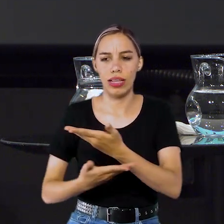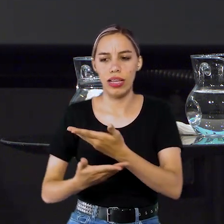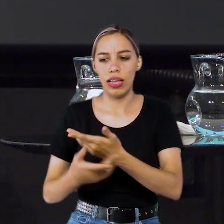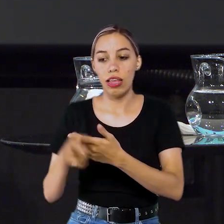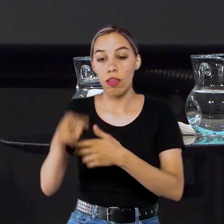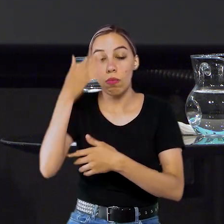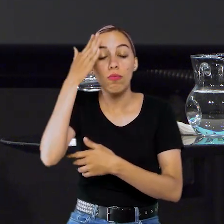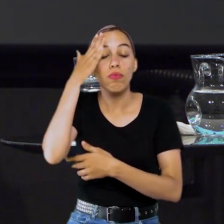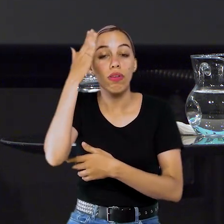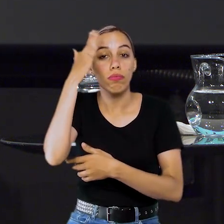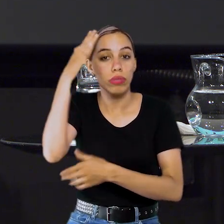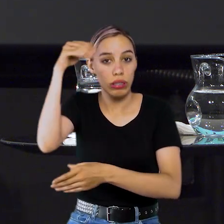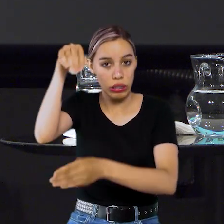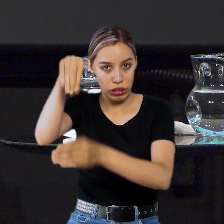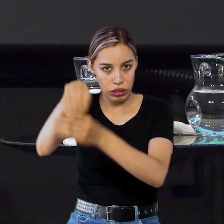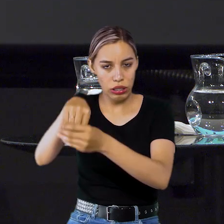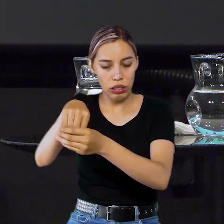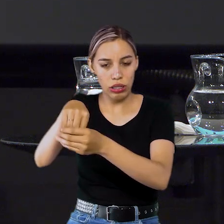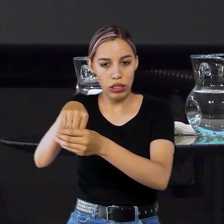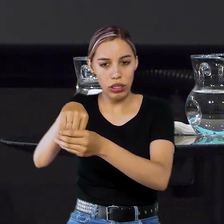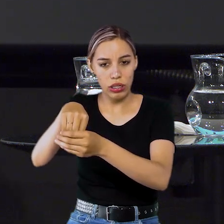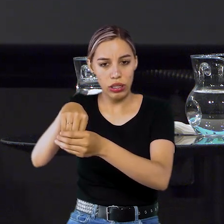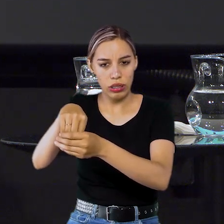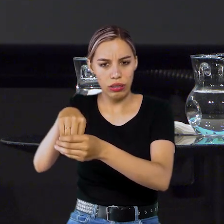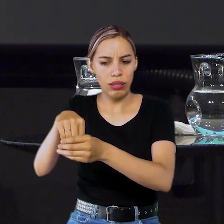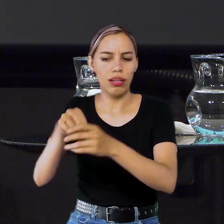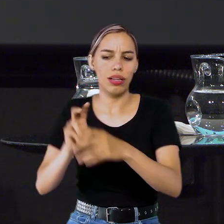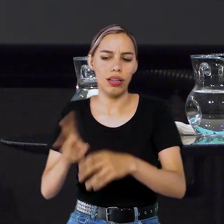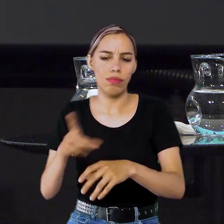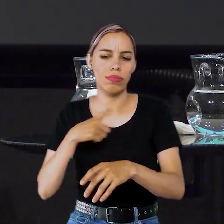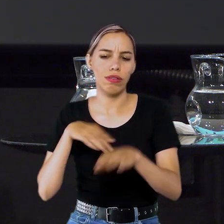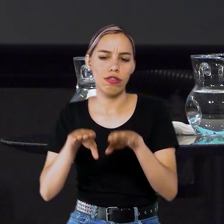sempre está em equilíbrio com